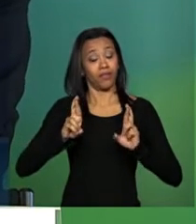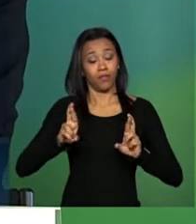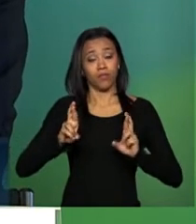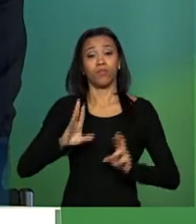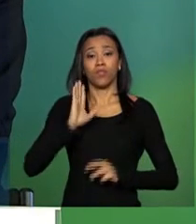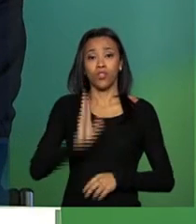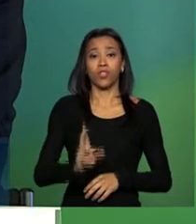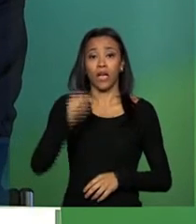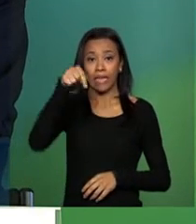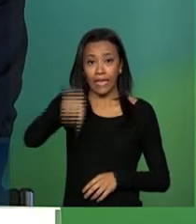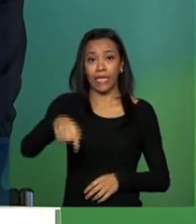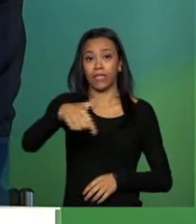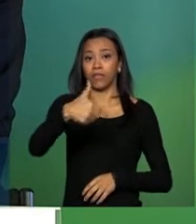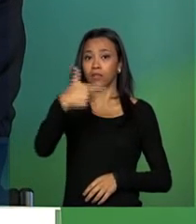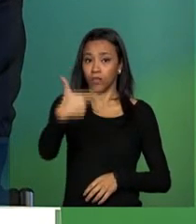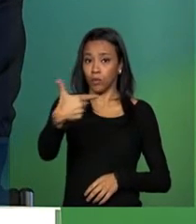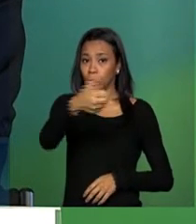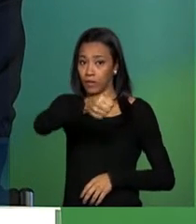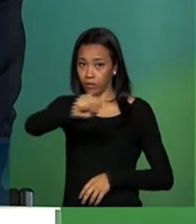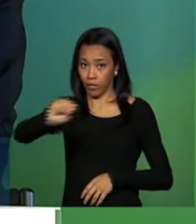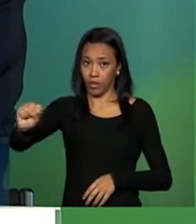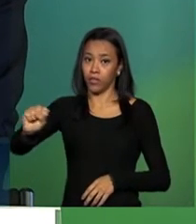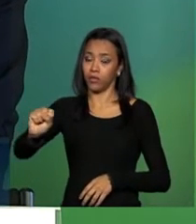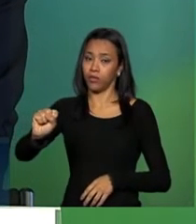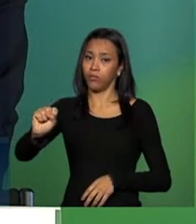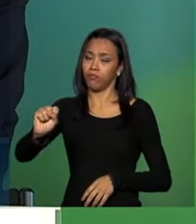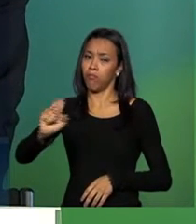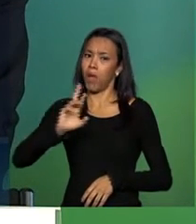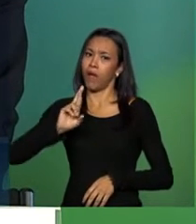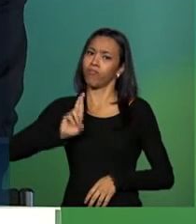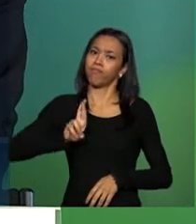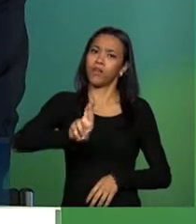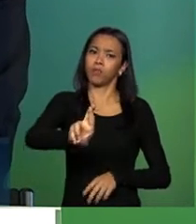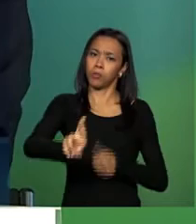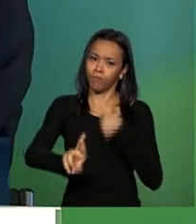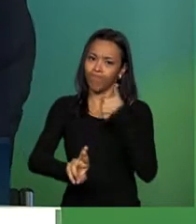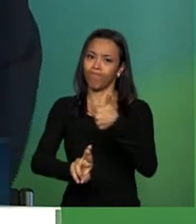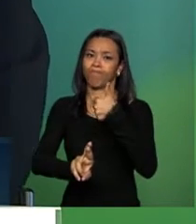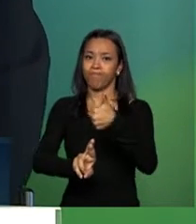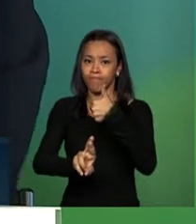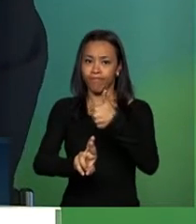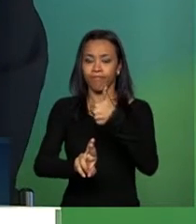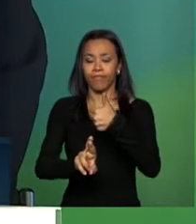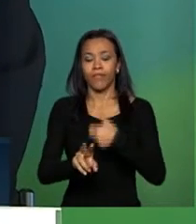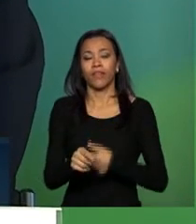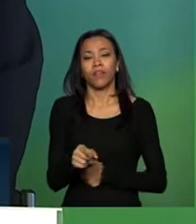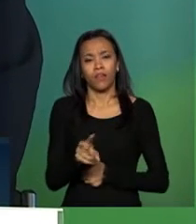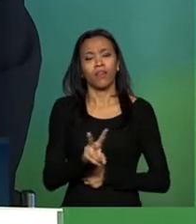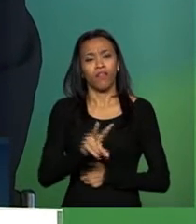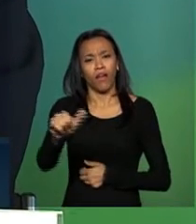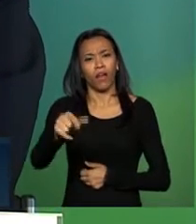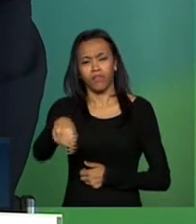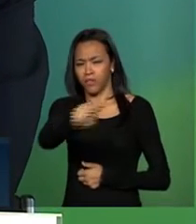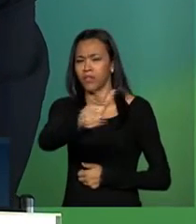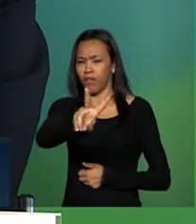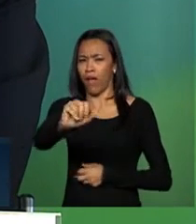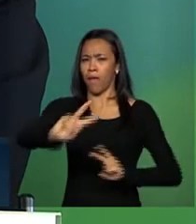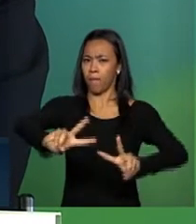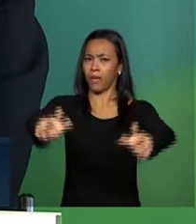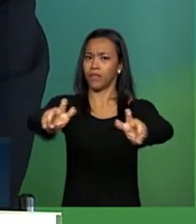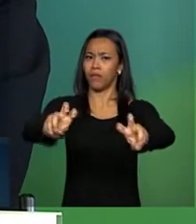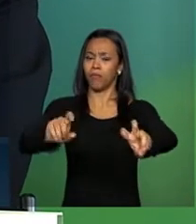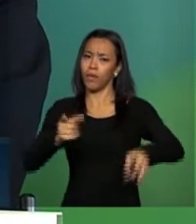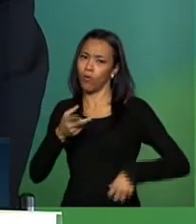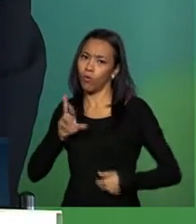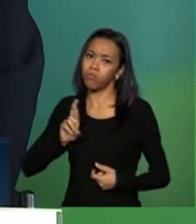nesse semestre, no segundo semestre. E, evidentemente, os resultados se farão sentir de maneira